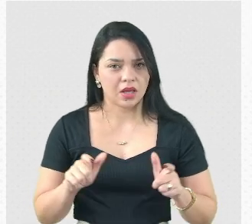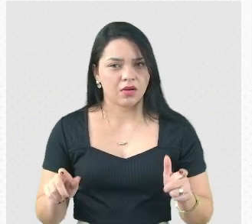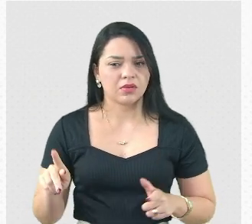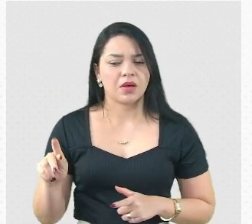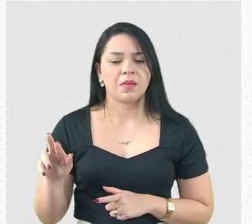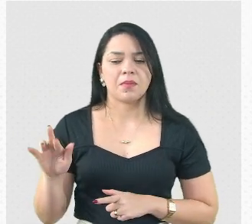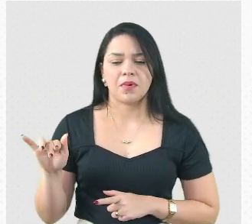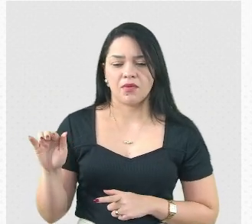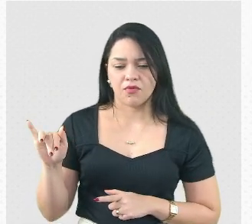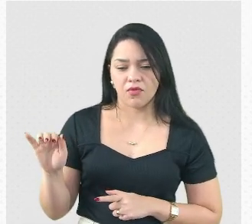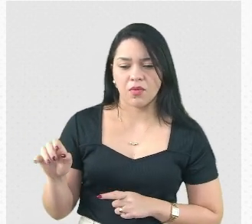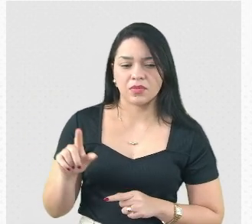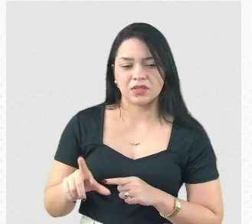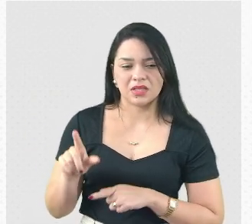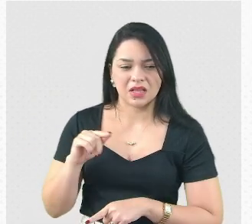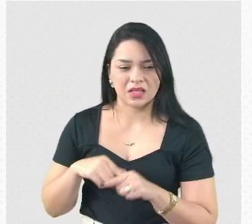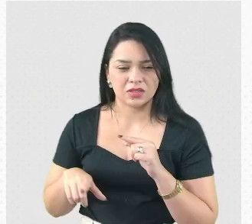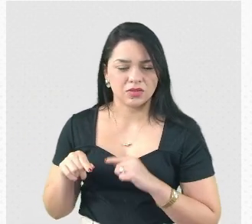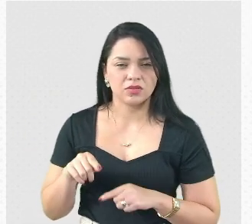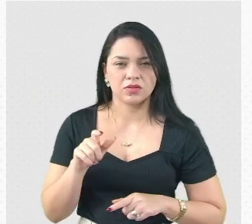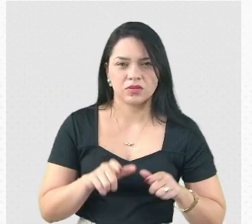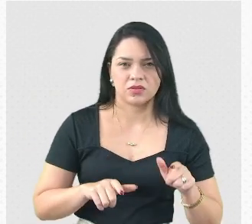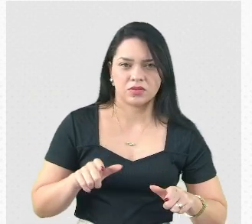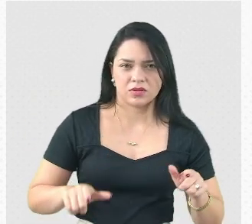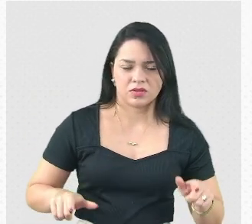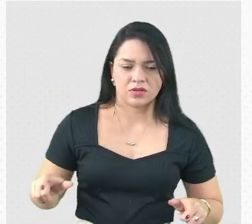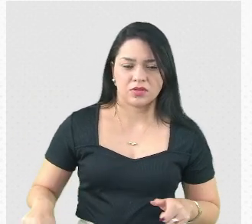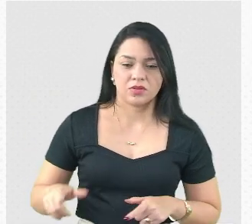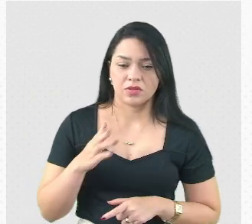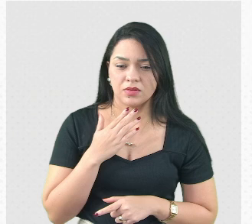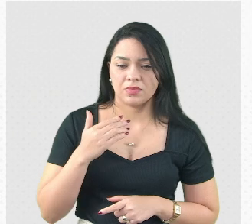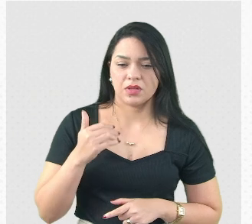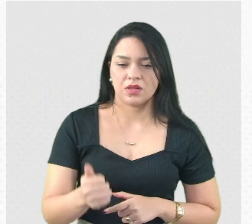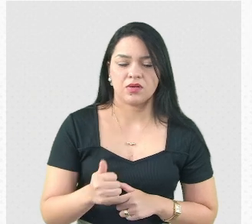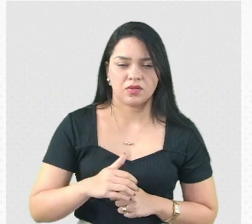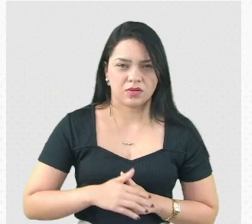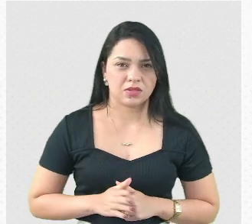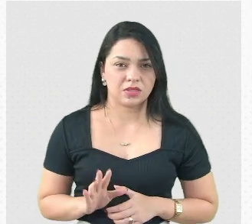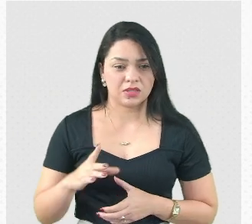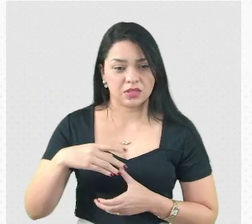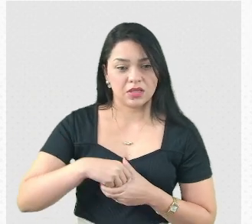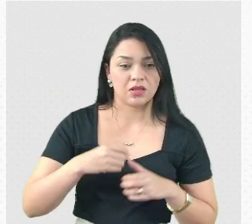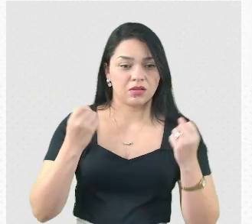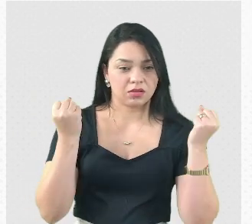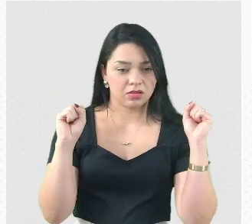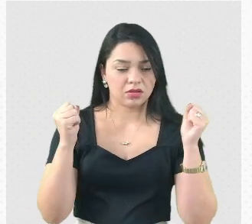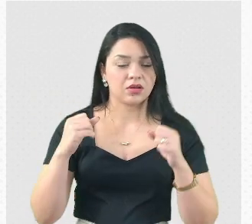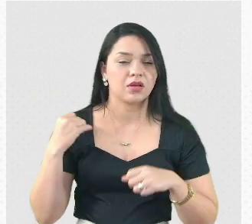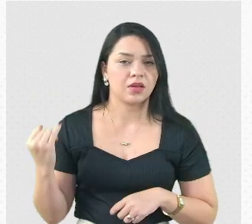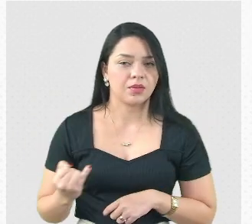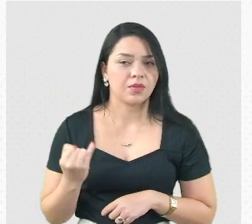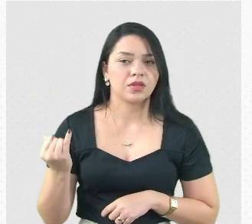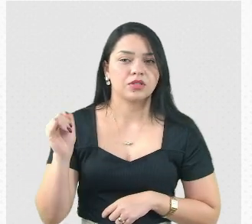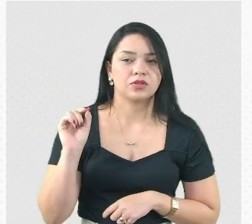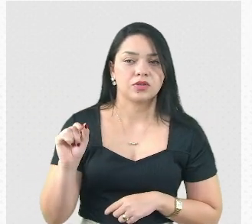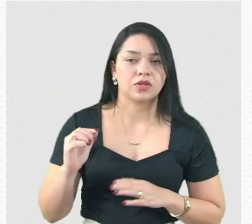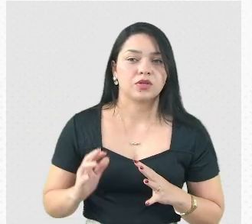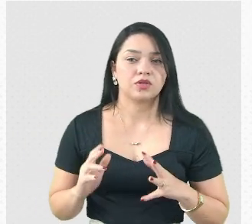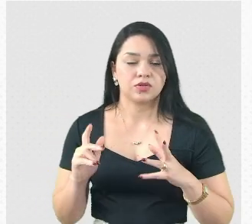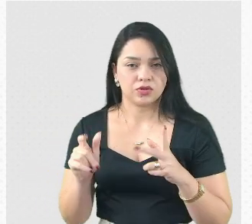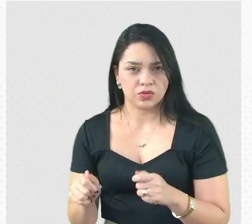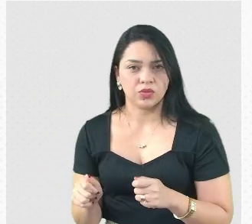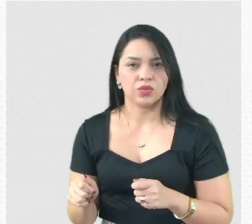performance, a gente seleciona indivíduos, seleciona os melhores. E dentro da aula de educação física é importante que todos